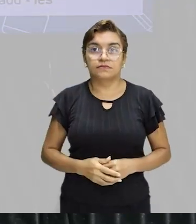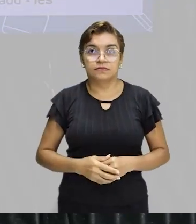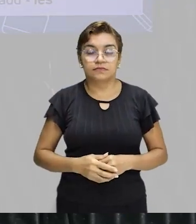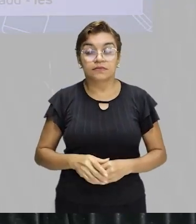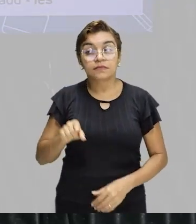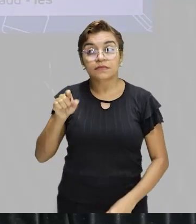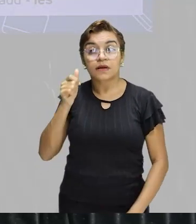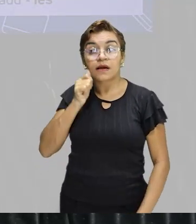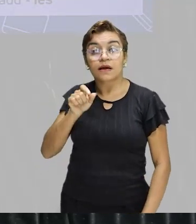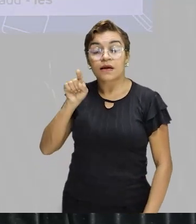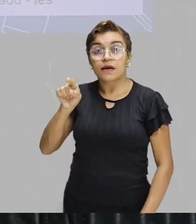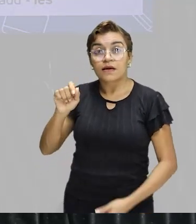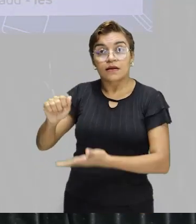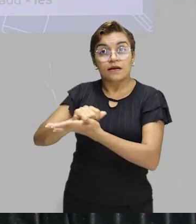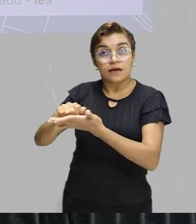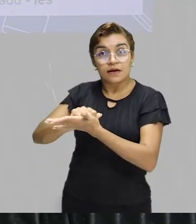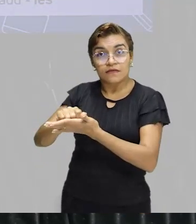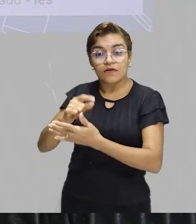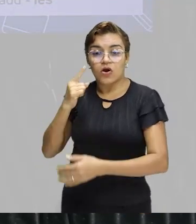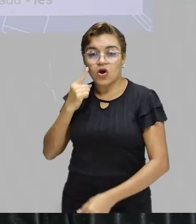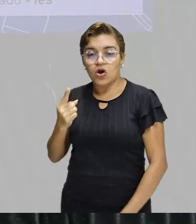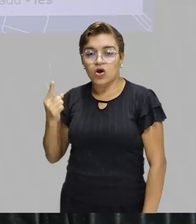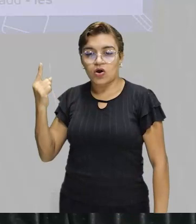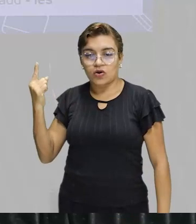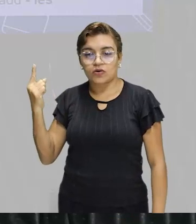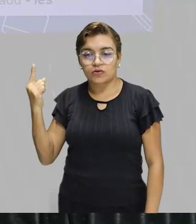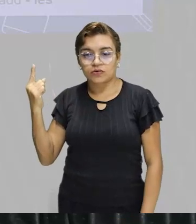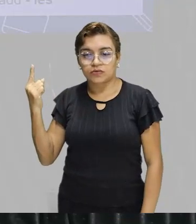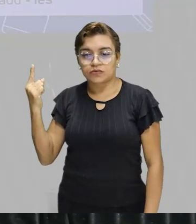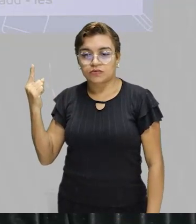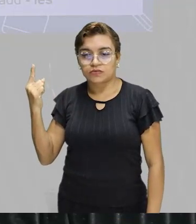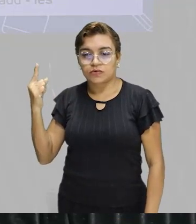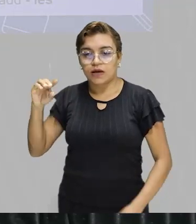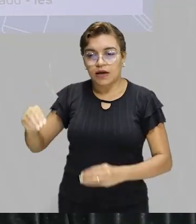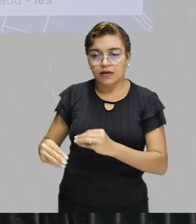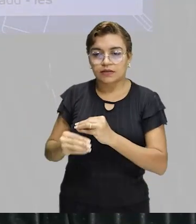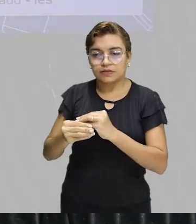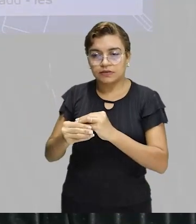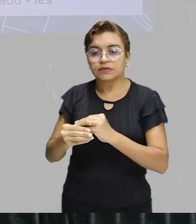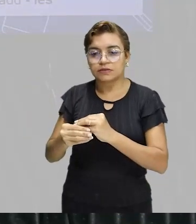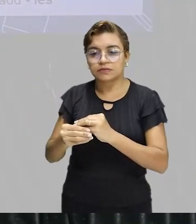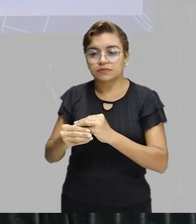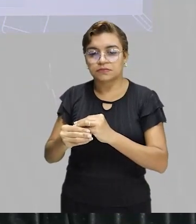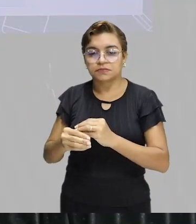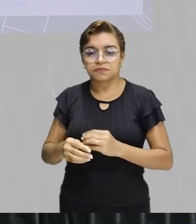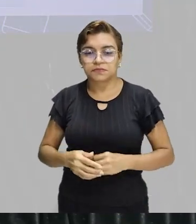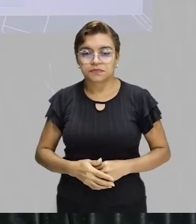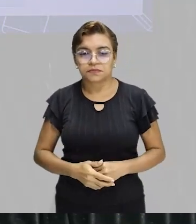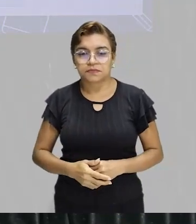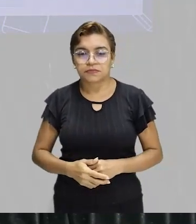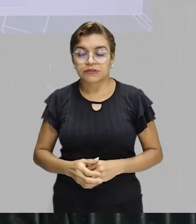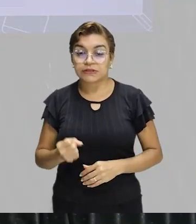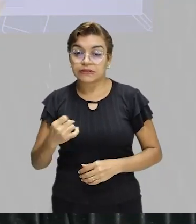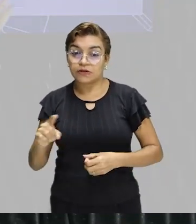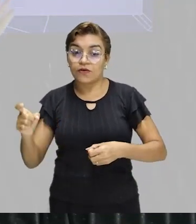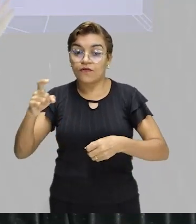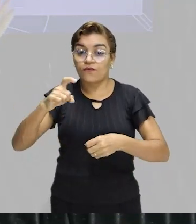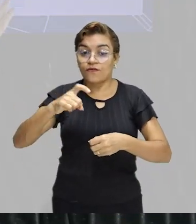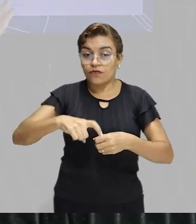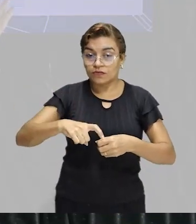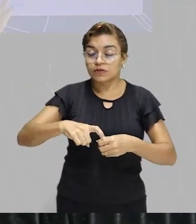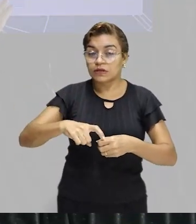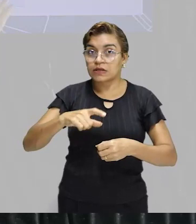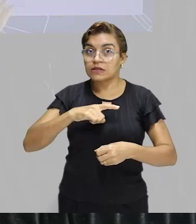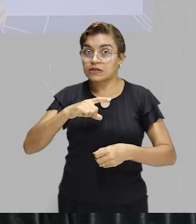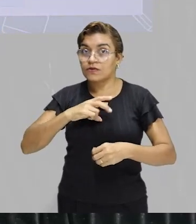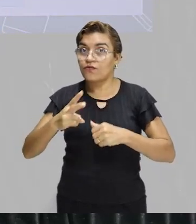washes. Ele estuda, he studies. Bom? Então, se eu voltar, eu tenho o verbo mantido